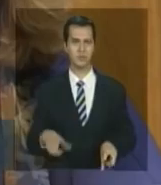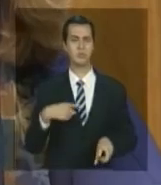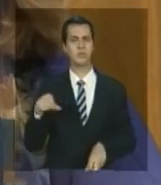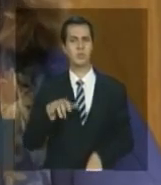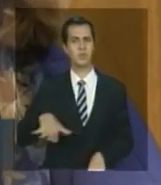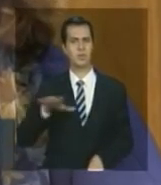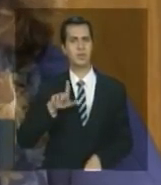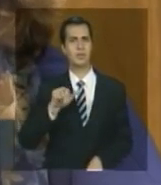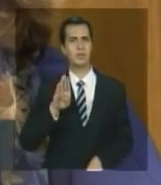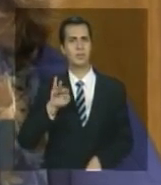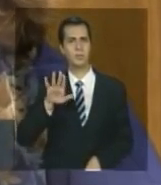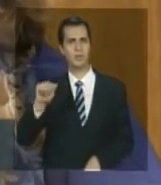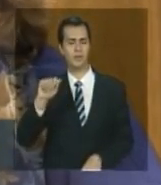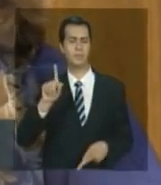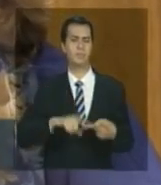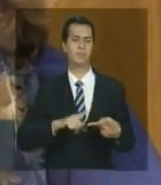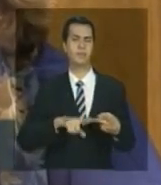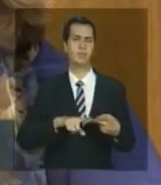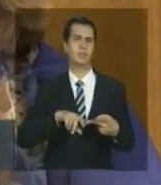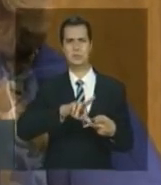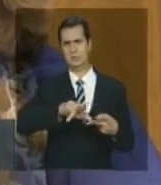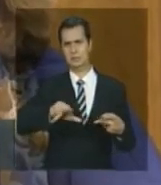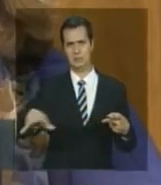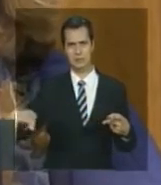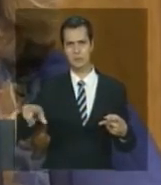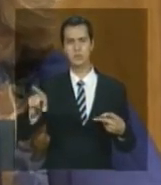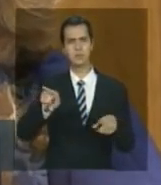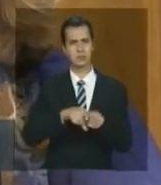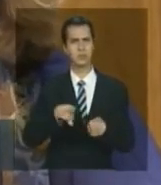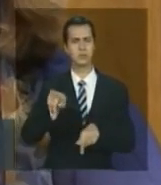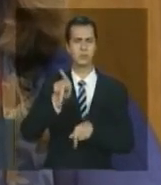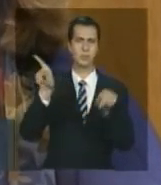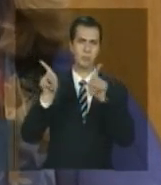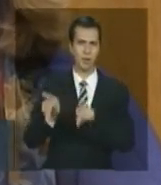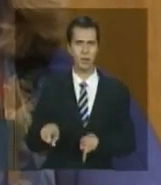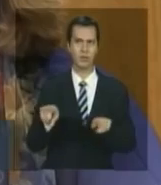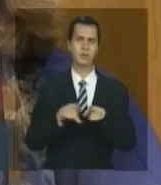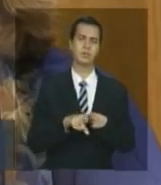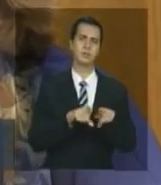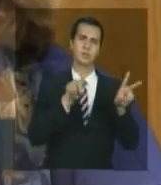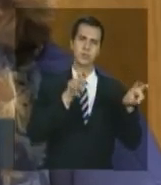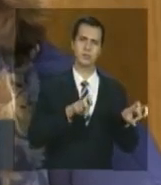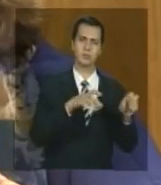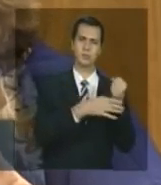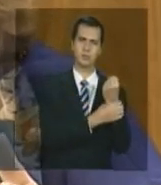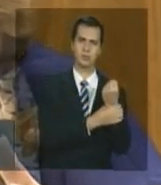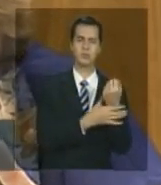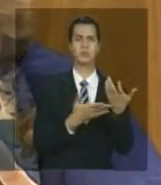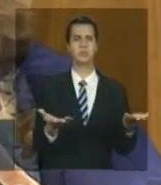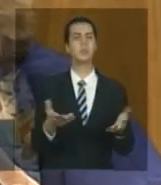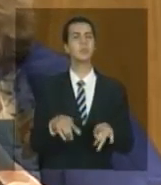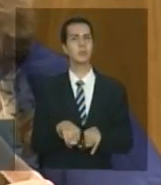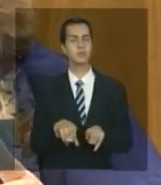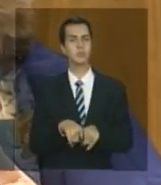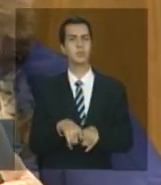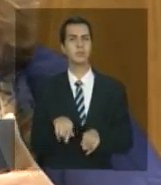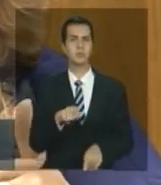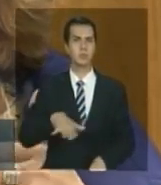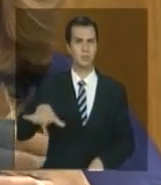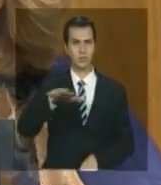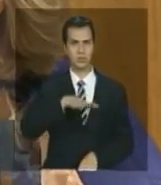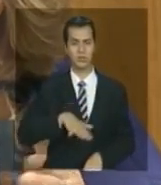Líbia, no que diz respeito a outros temas da agenda de paz e segurança, mas também sobre